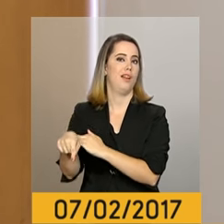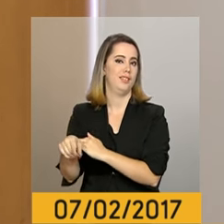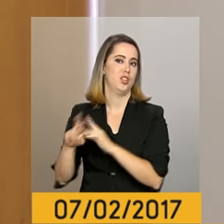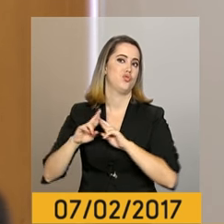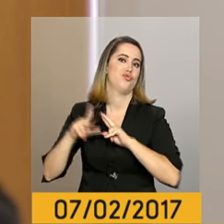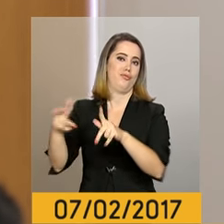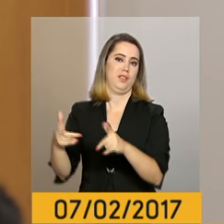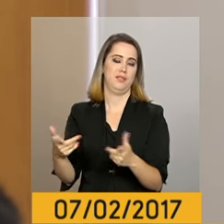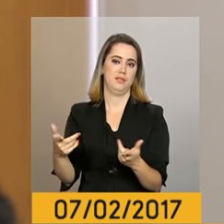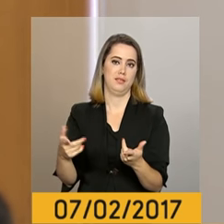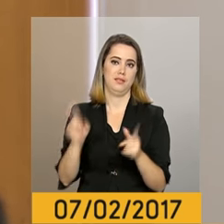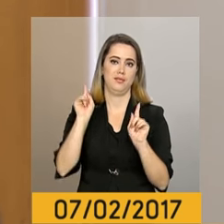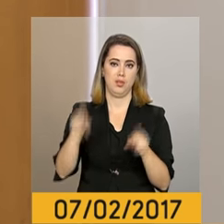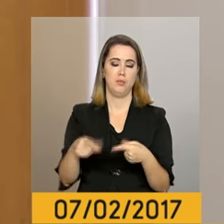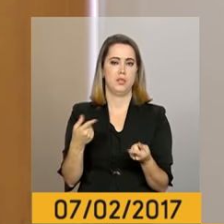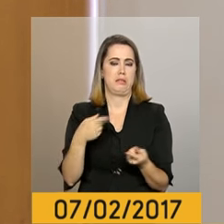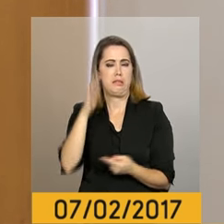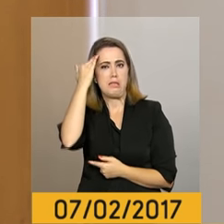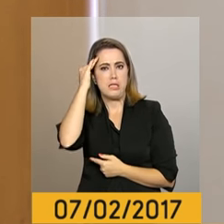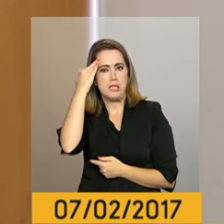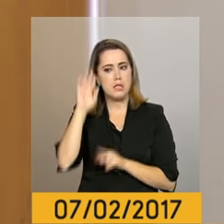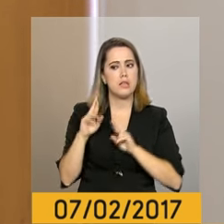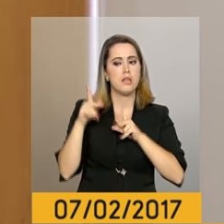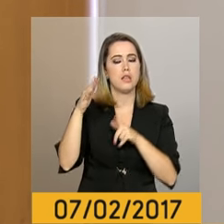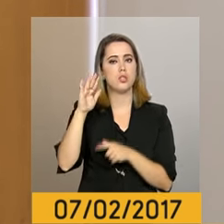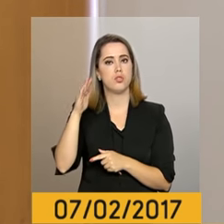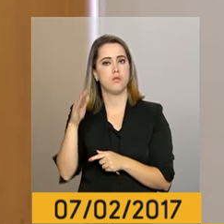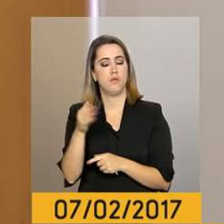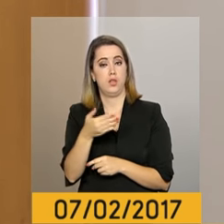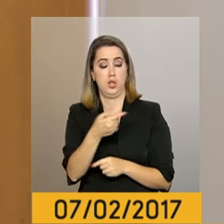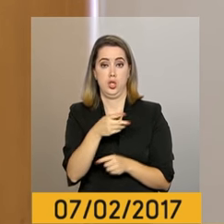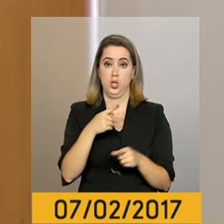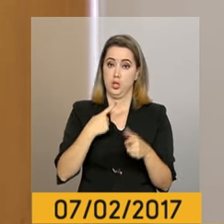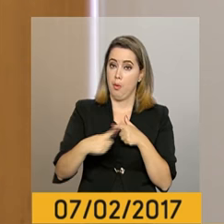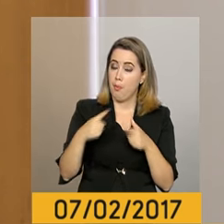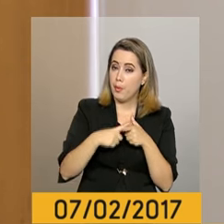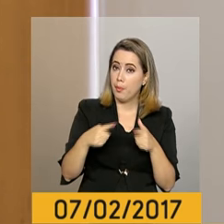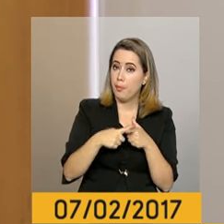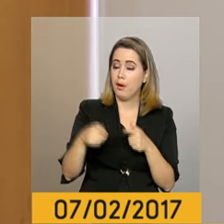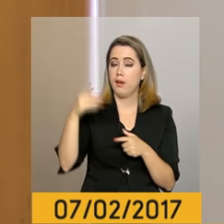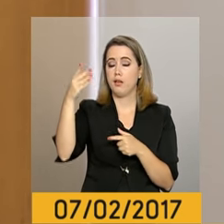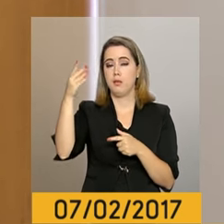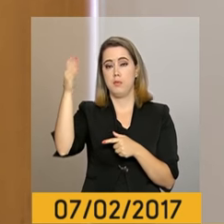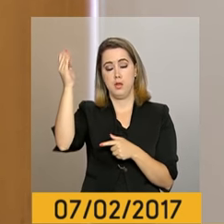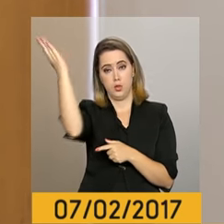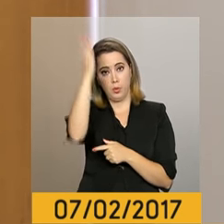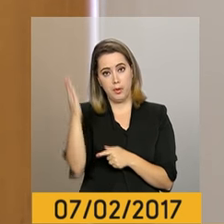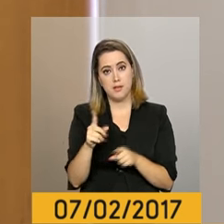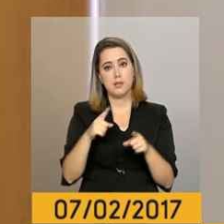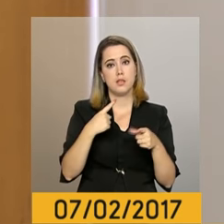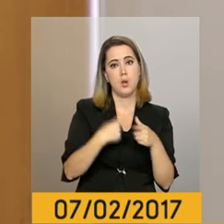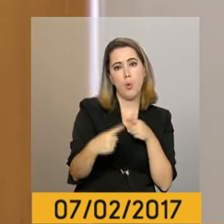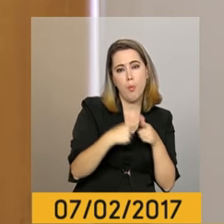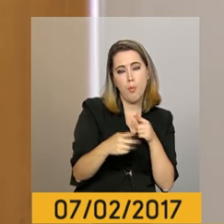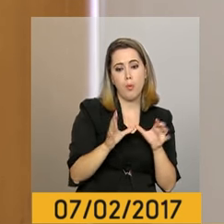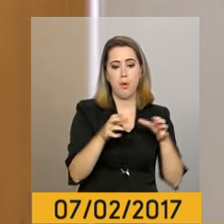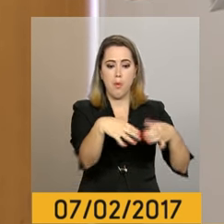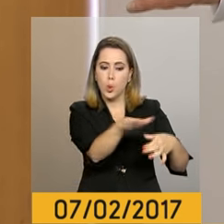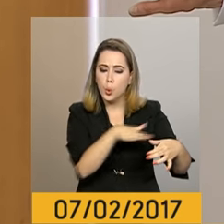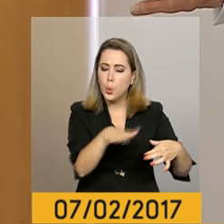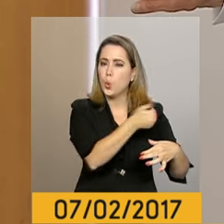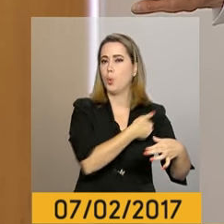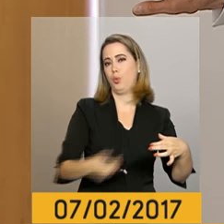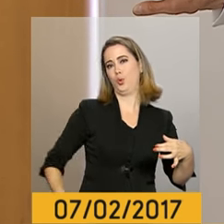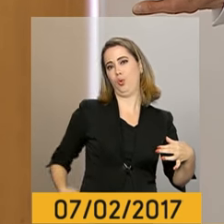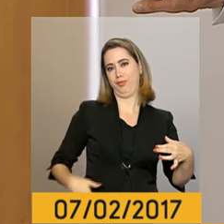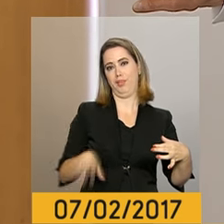distinção entre as questões de Estado e as questões de governo. As questões de governo são momentâneas. Então, muito bem, você tem oposição,